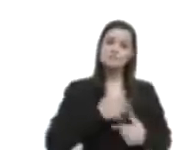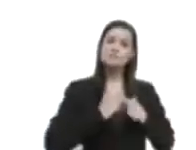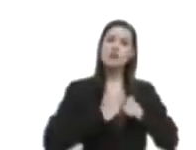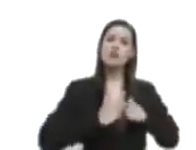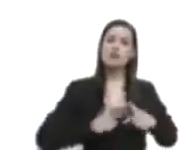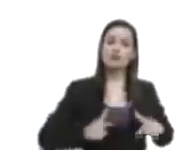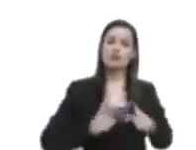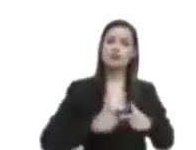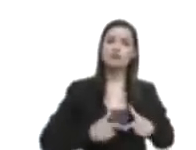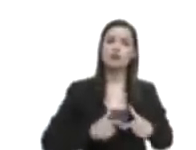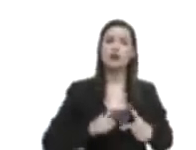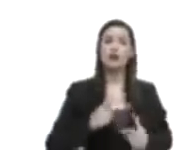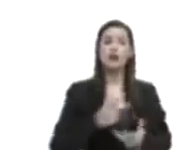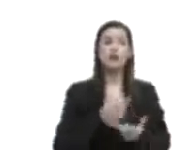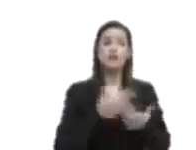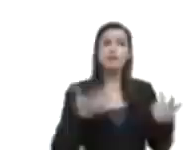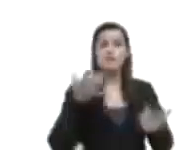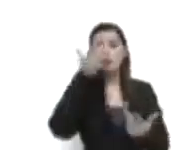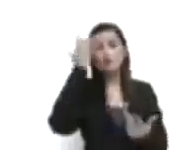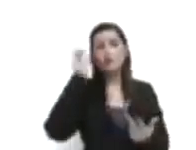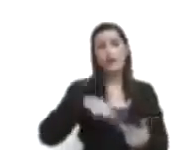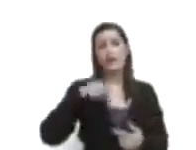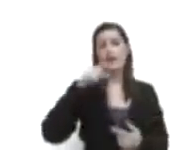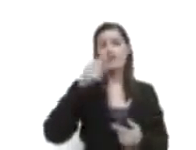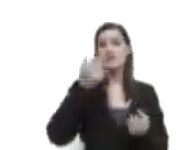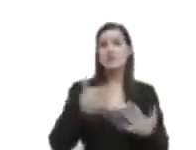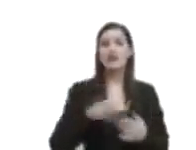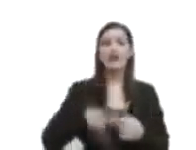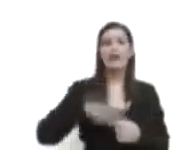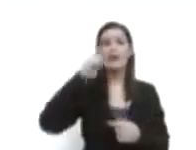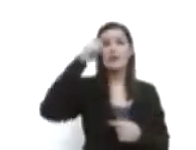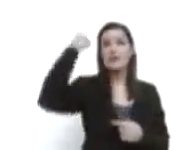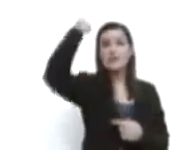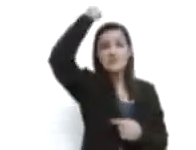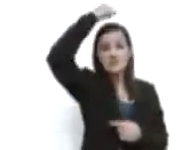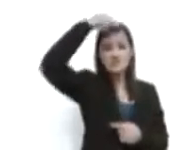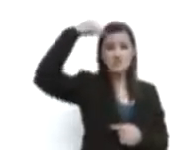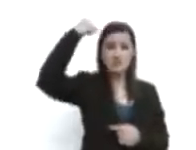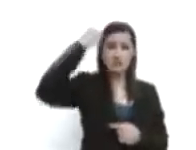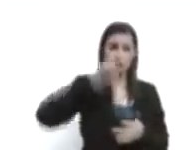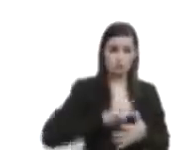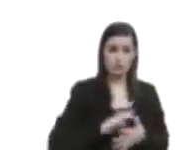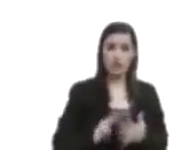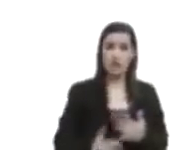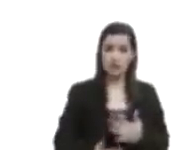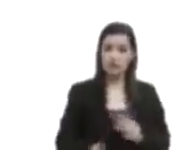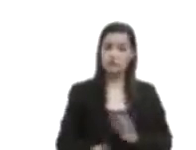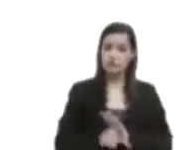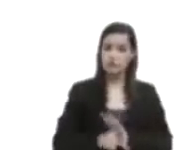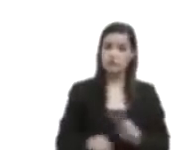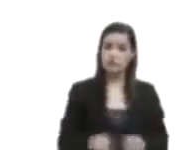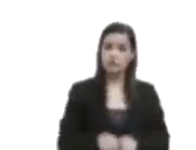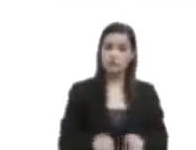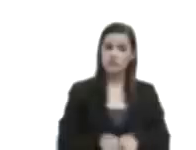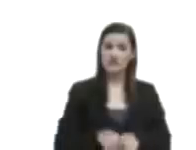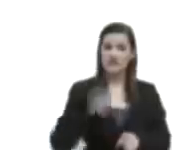para isso. O crente é santo, essa é uma característica dele, mas não é